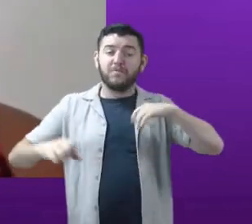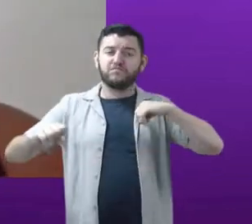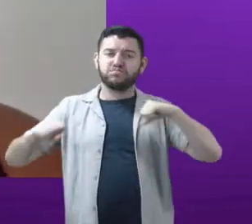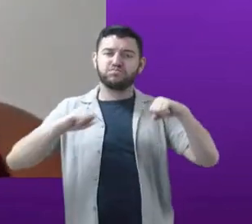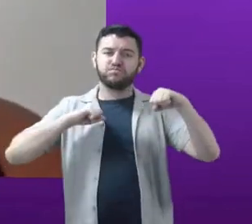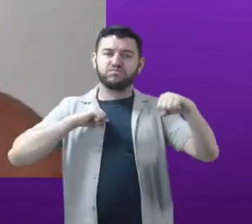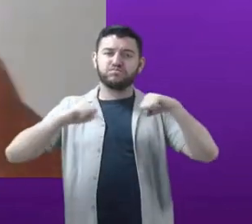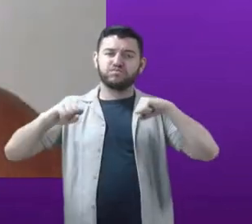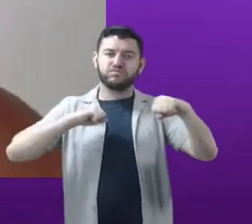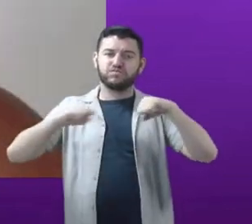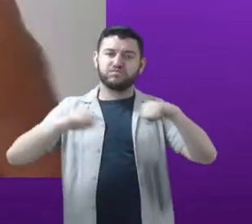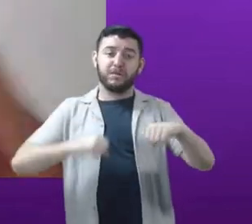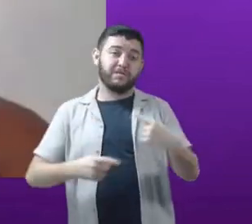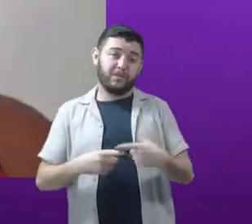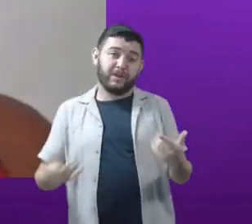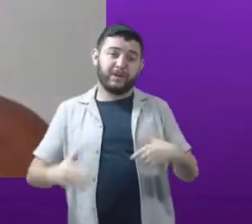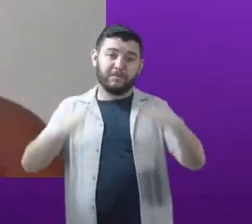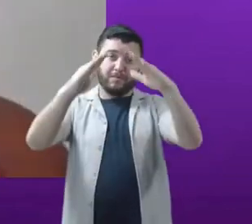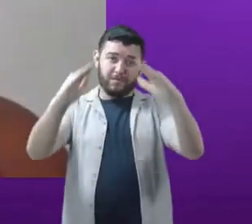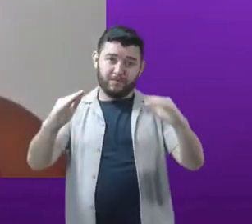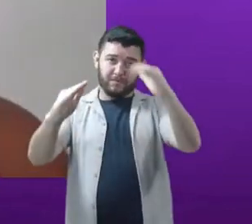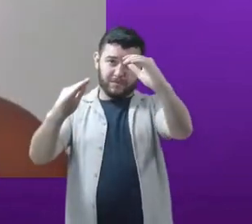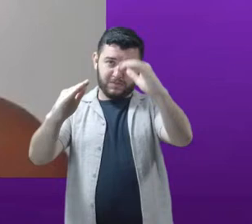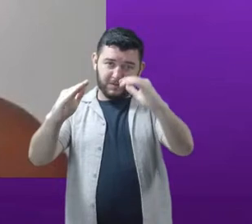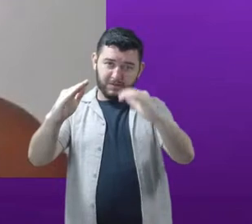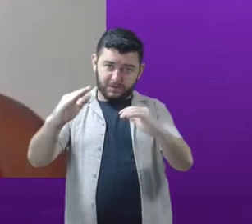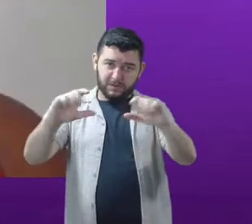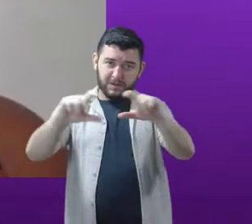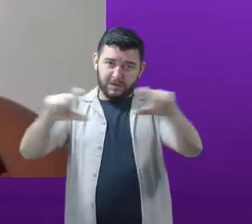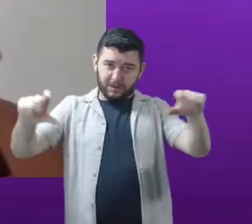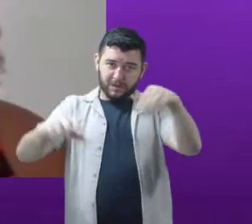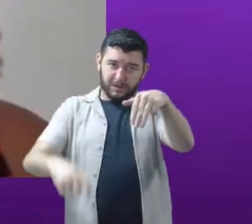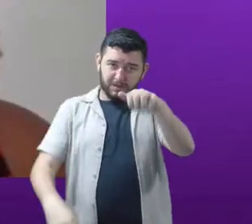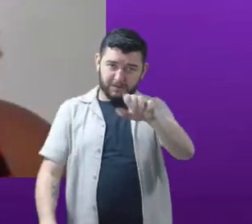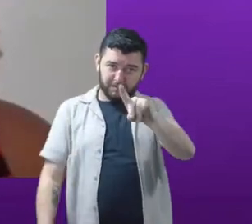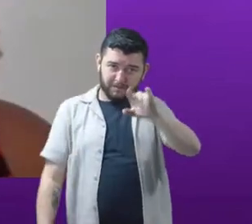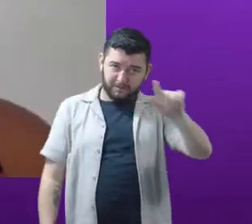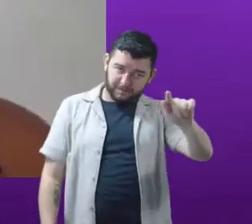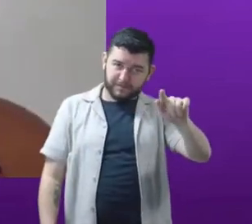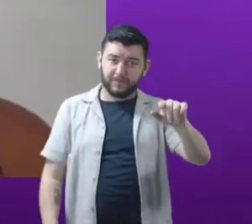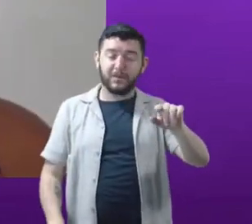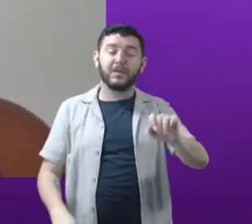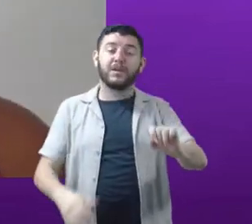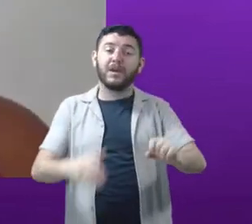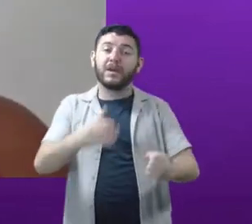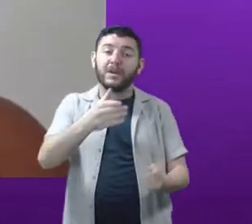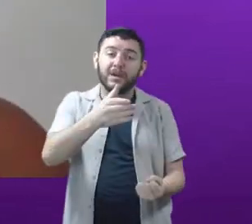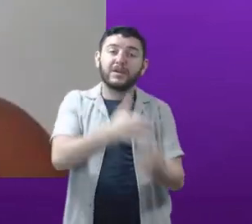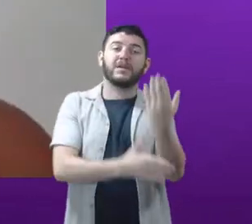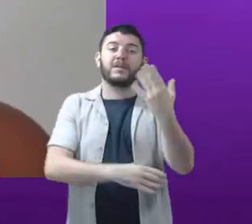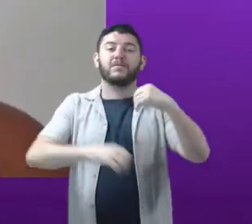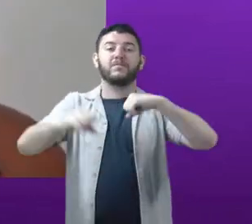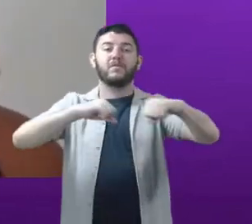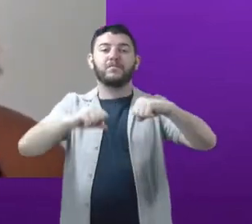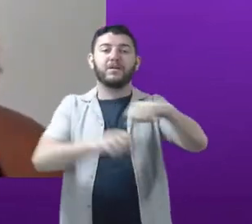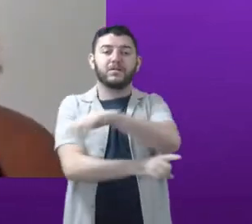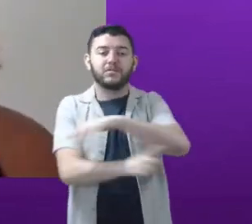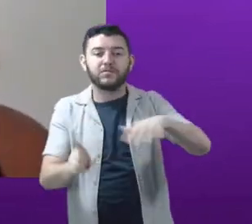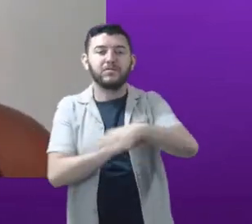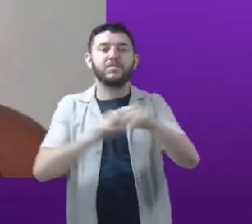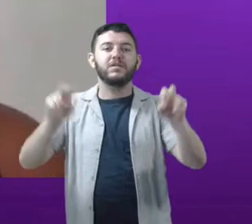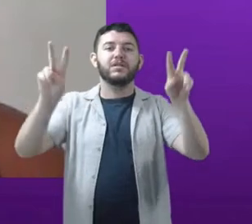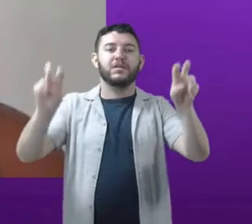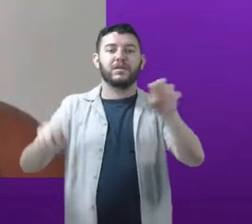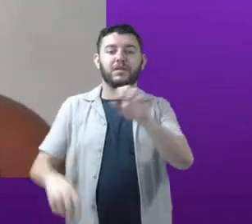E foi daí que surgiu, em 2021, surge, né, o primeiro movimento social, né, chamando o